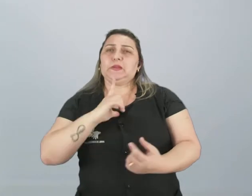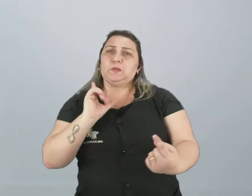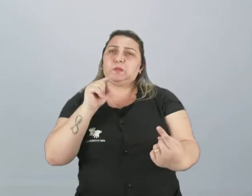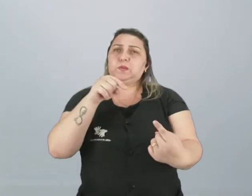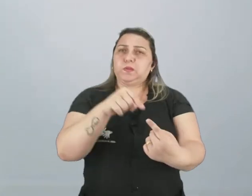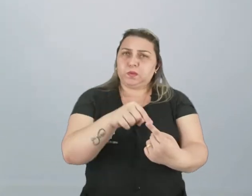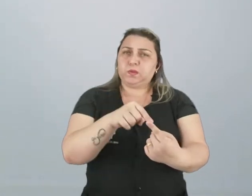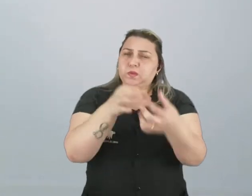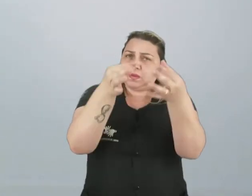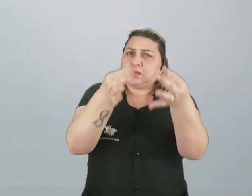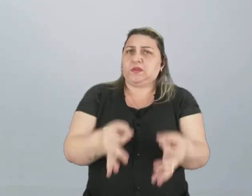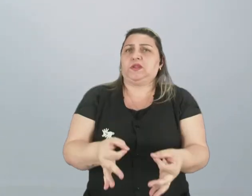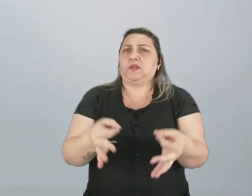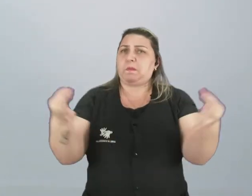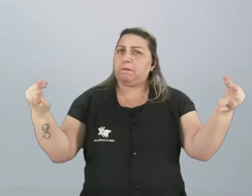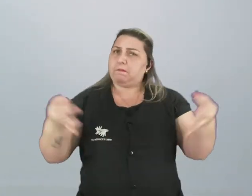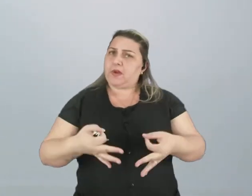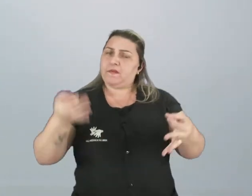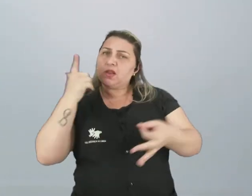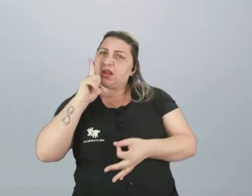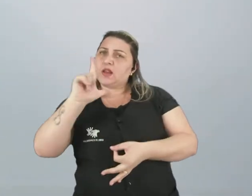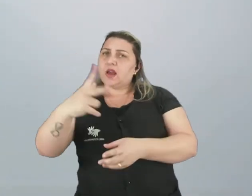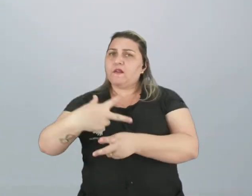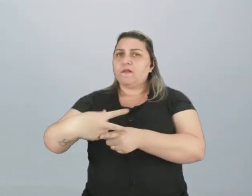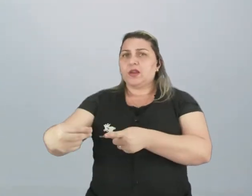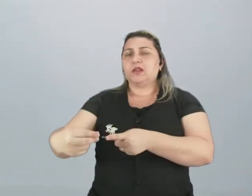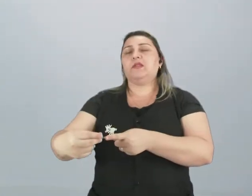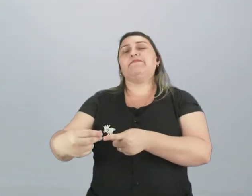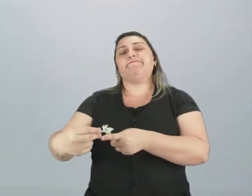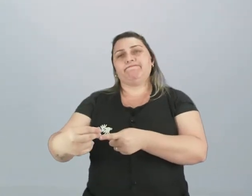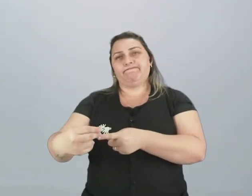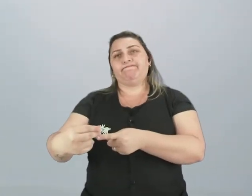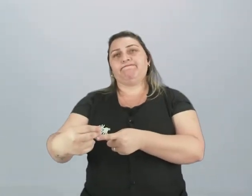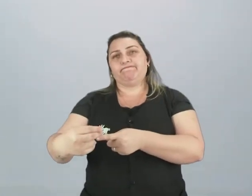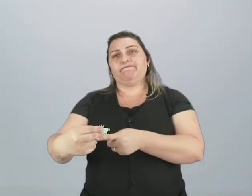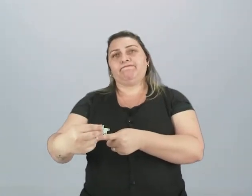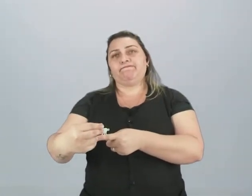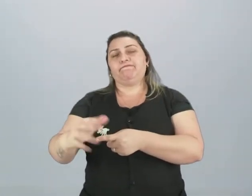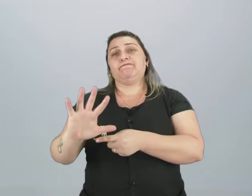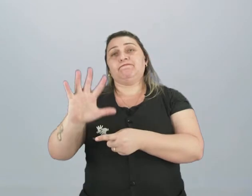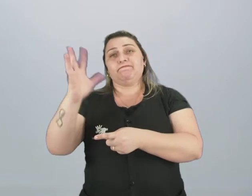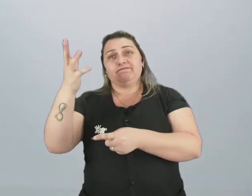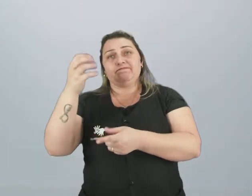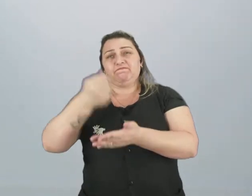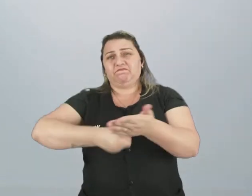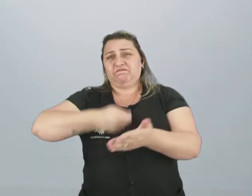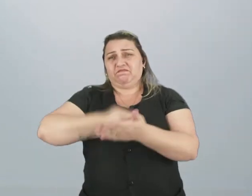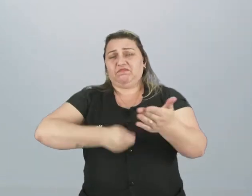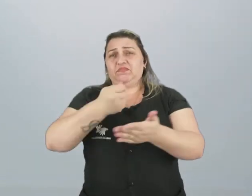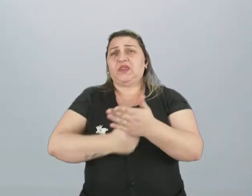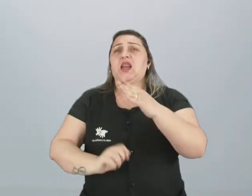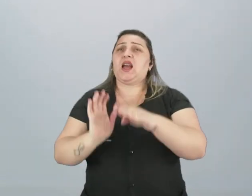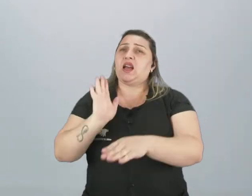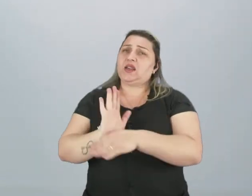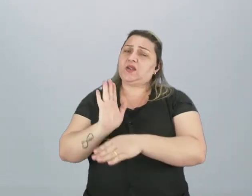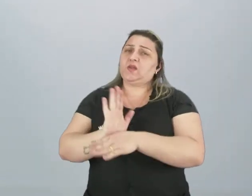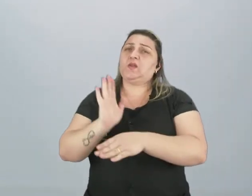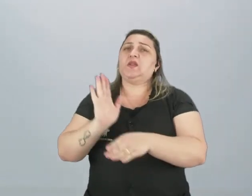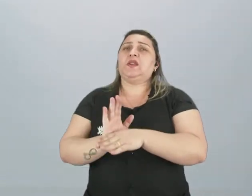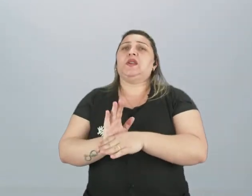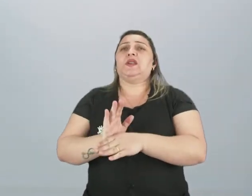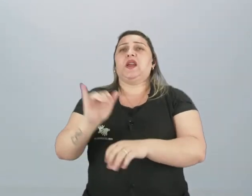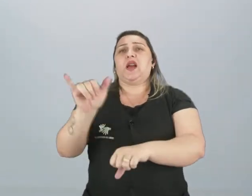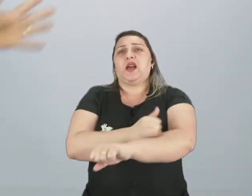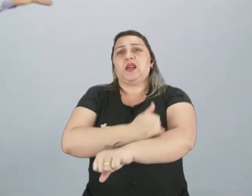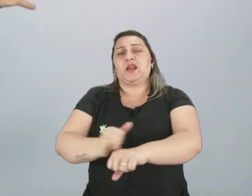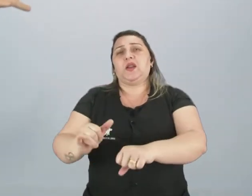em acertar, em ganhar, em vencer. E isso, muitas vezes, mesmo que seja de forma opressiva, ajuda muito a